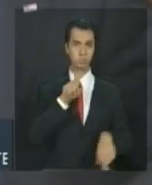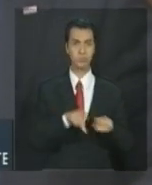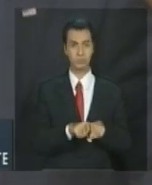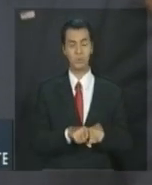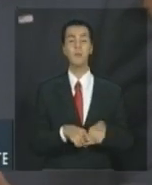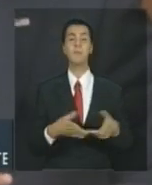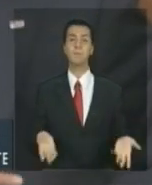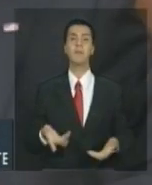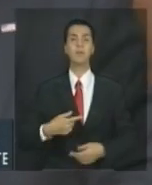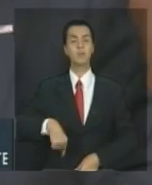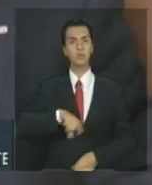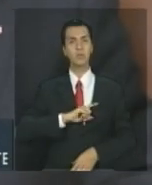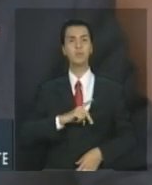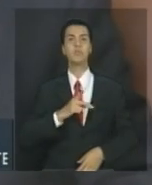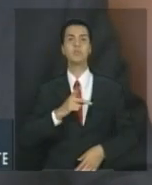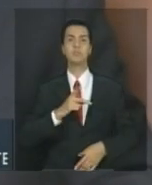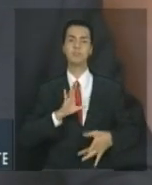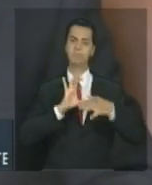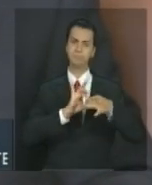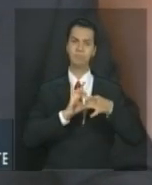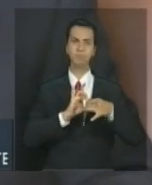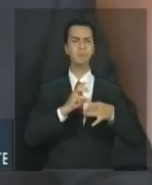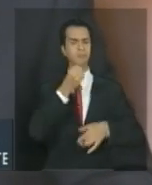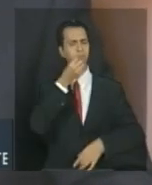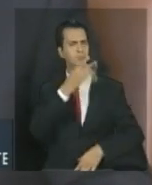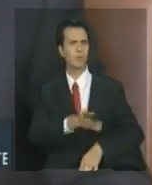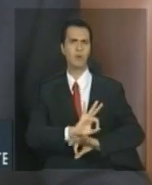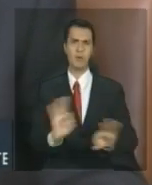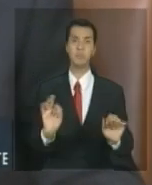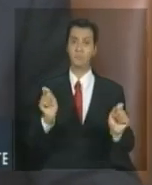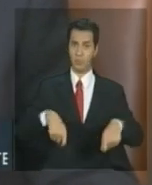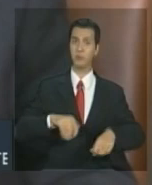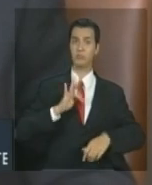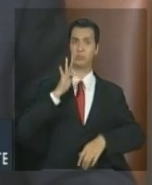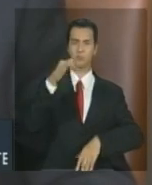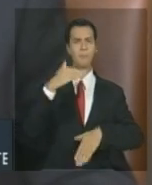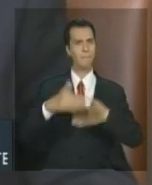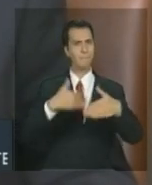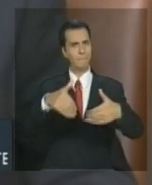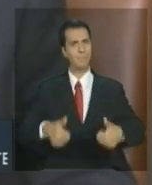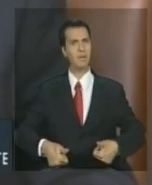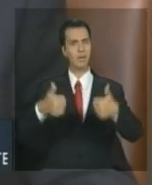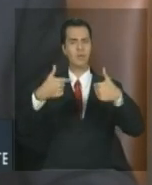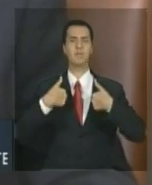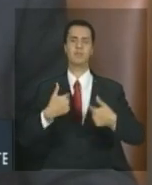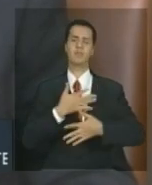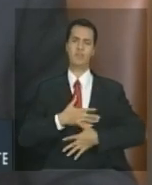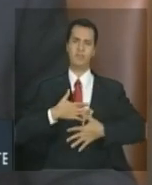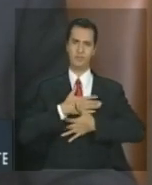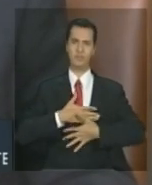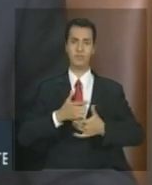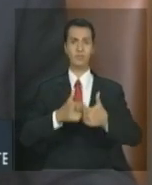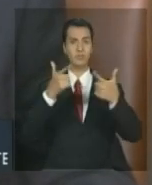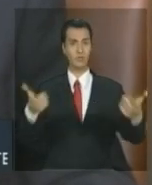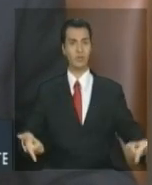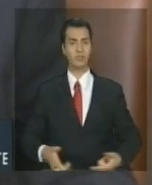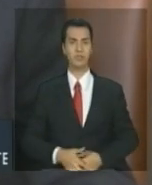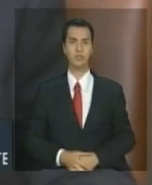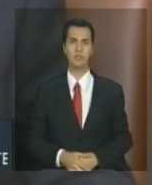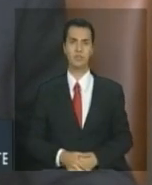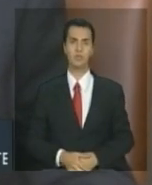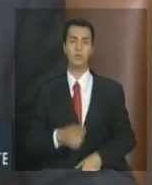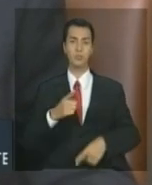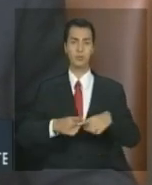boas e ainda há, claro, muito progresso a fazer, e nós queremos fazer, e eu me sinto realmente sortudo de ter